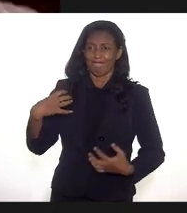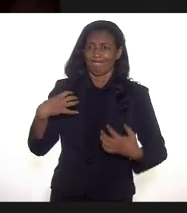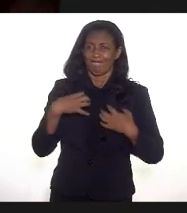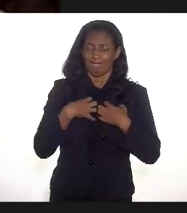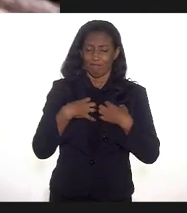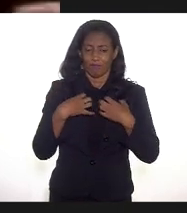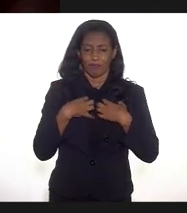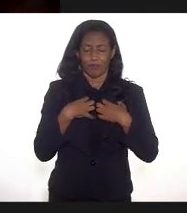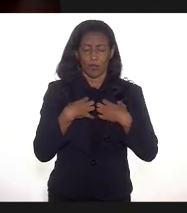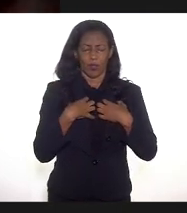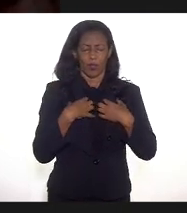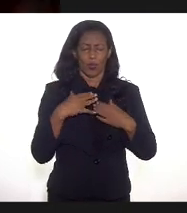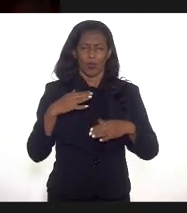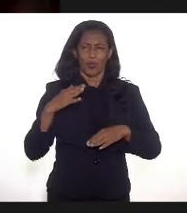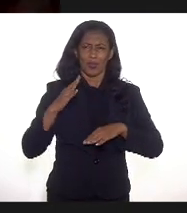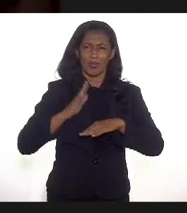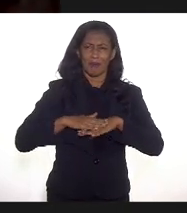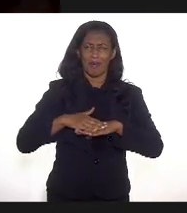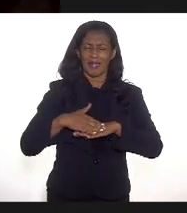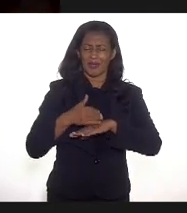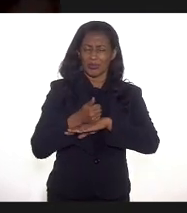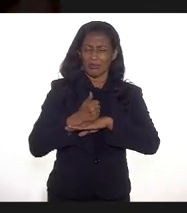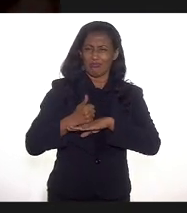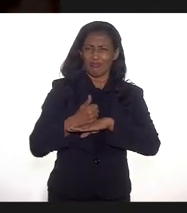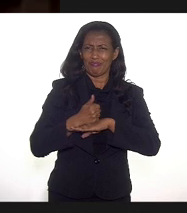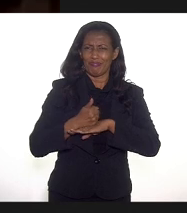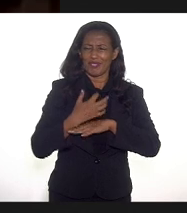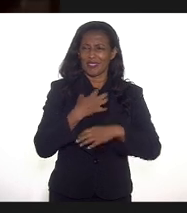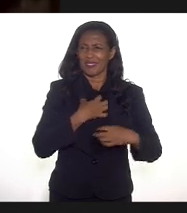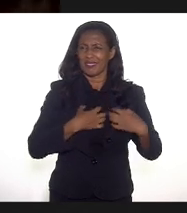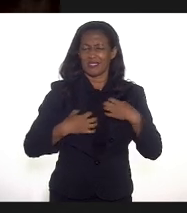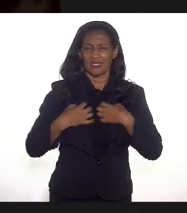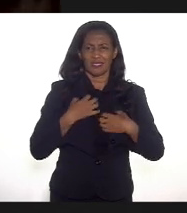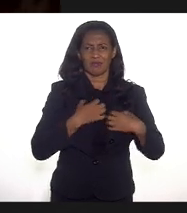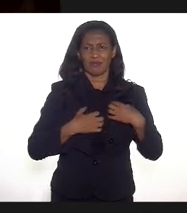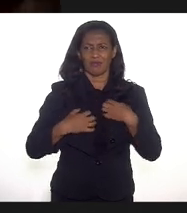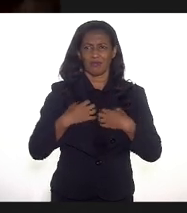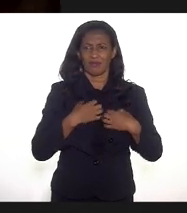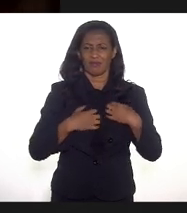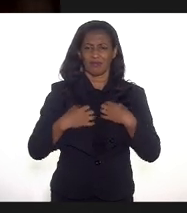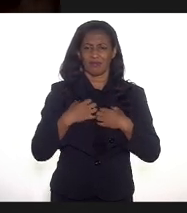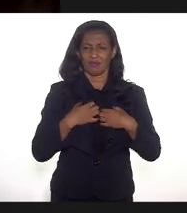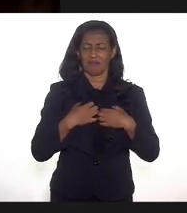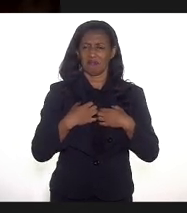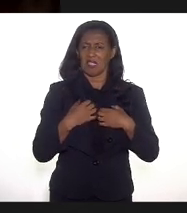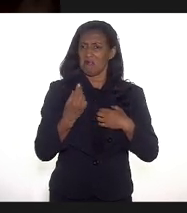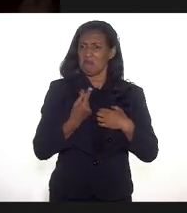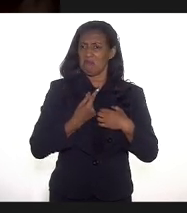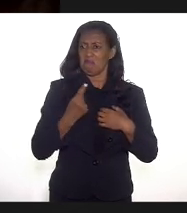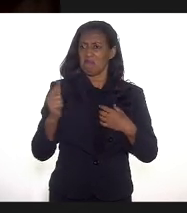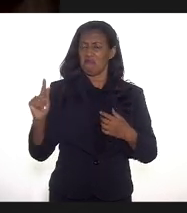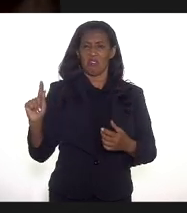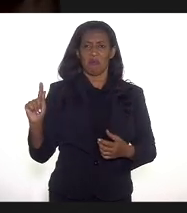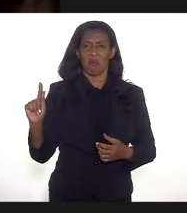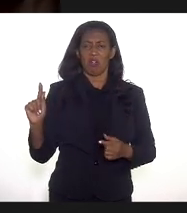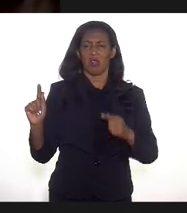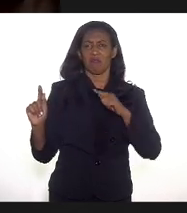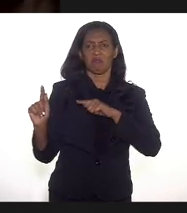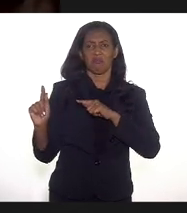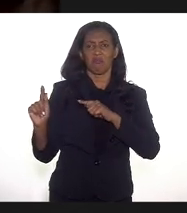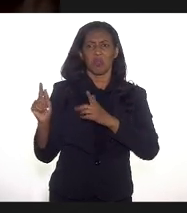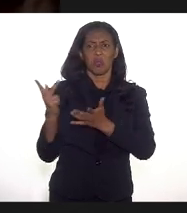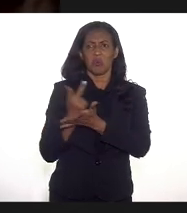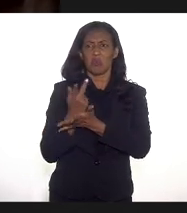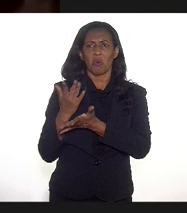mais me deixa indignado é que, depois de ter feito tudo isso, ele sai tranquilamente, não acontece nada, sabe?